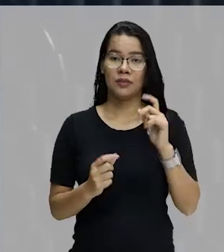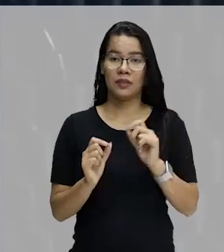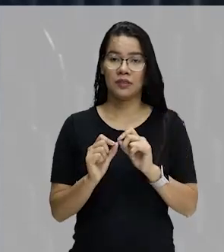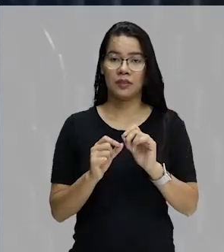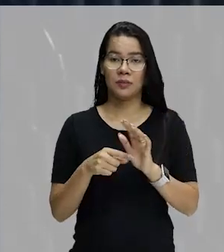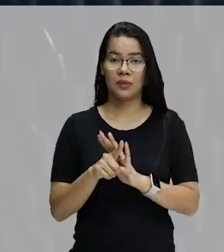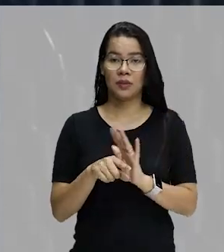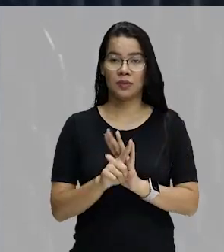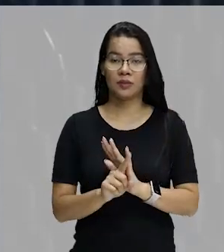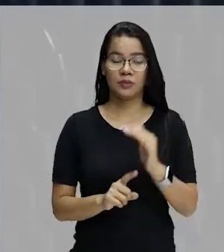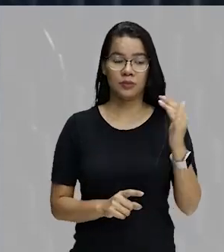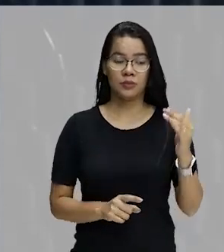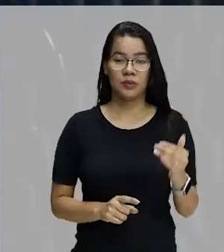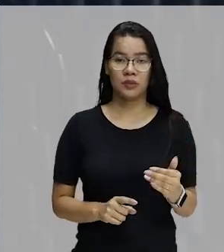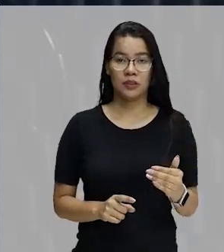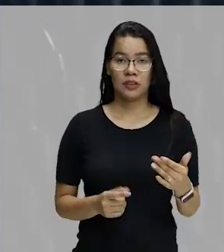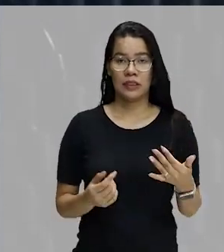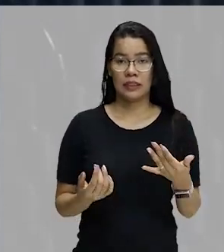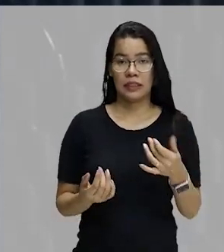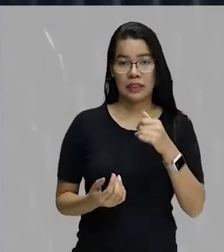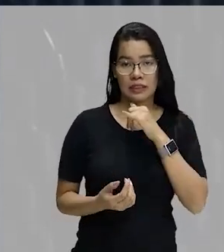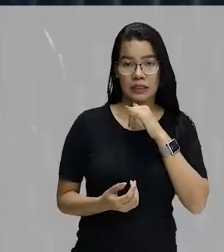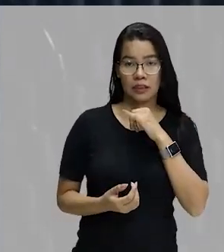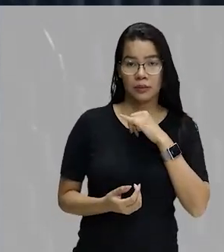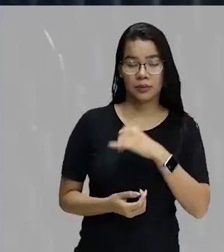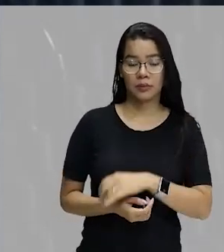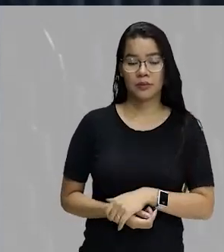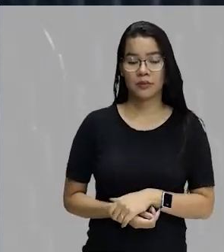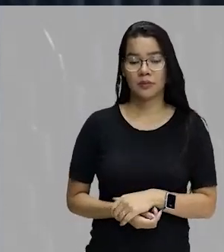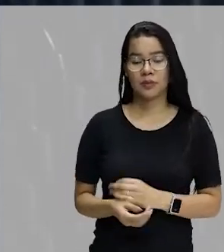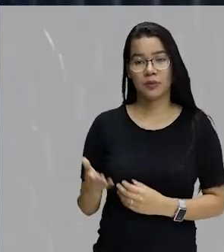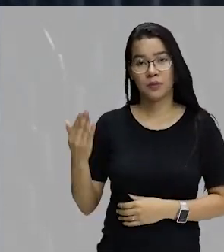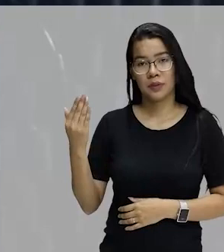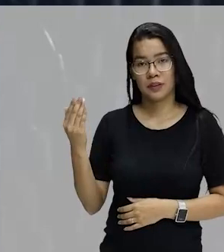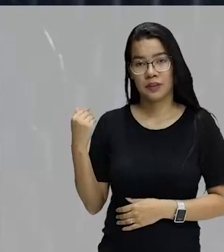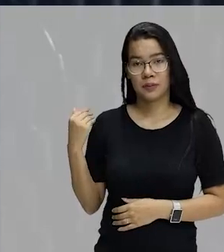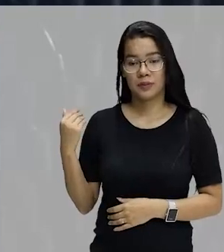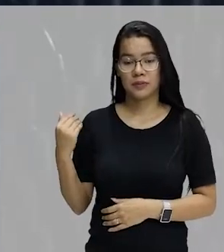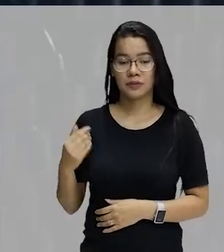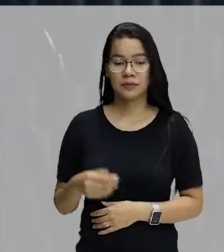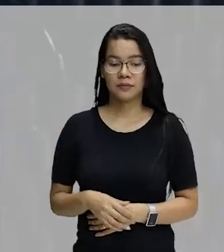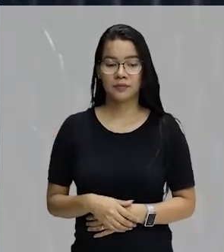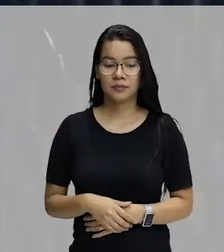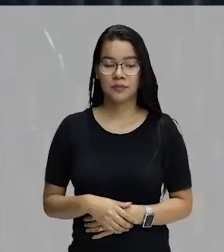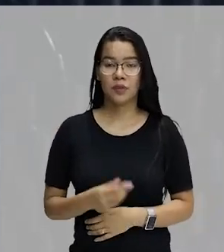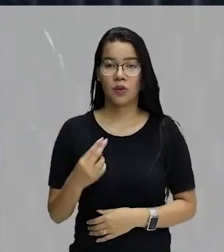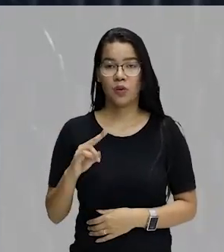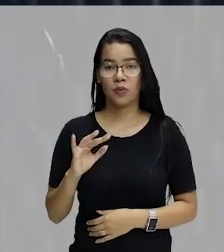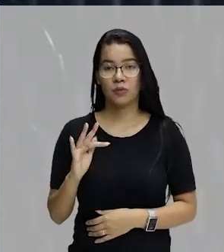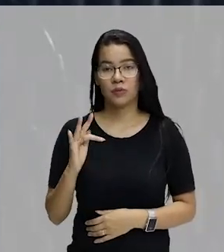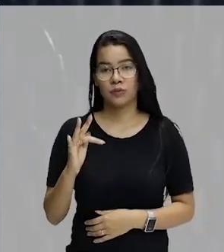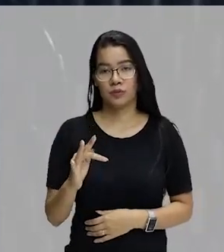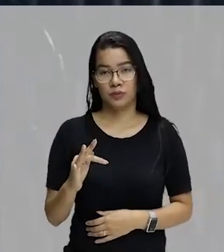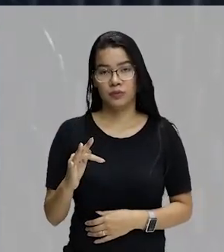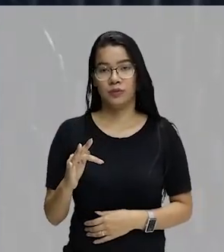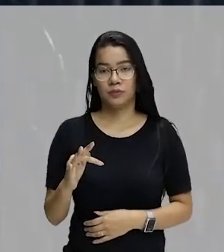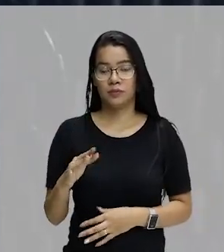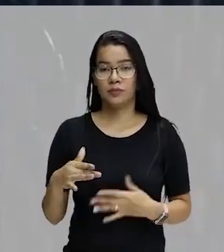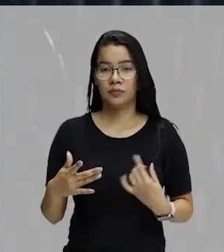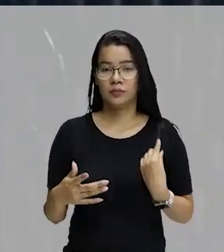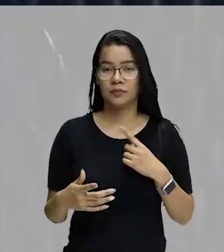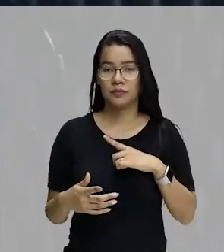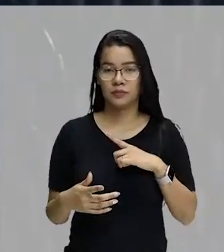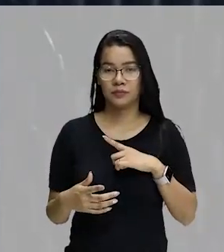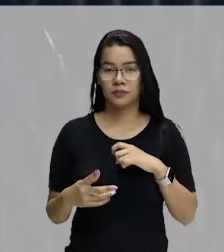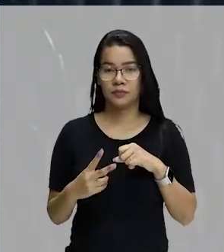No presente, por exemplo, é o do ou does. No passado, o did. No futuro, will. Então, nós